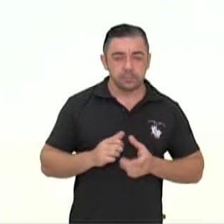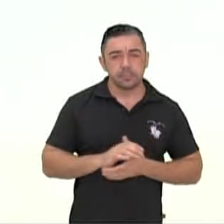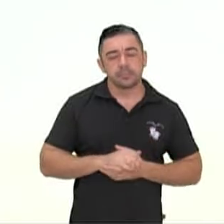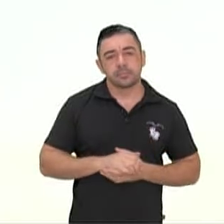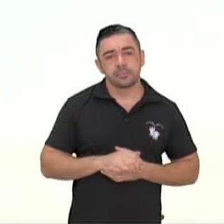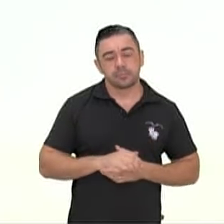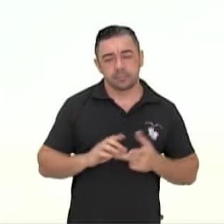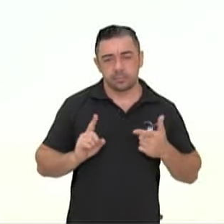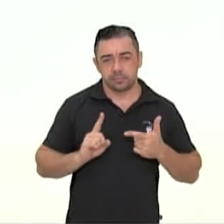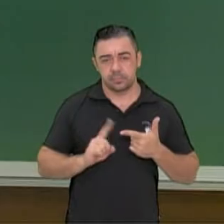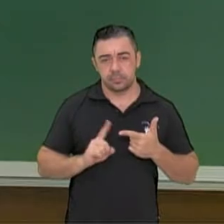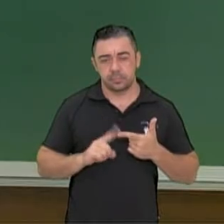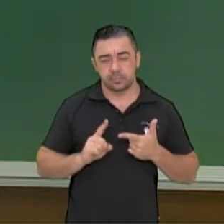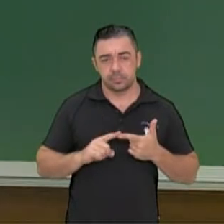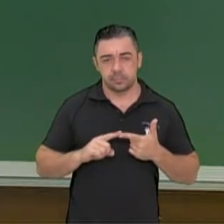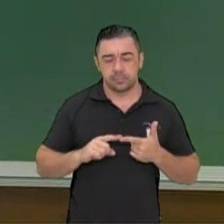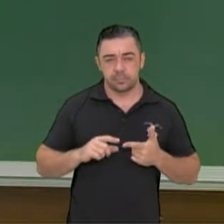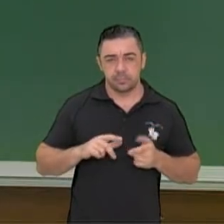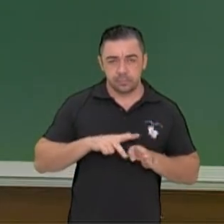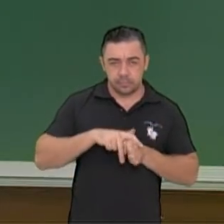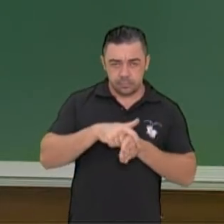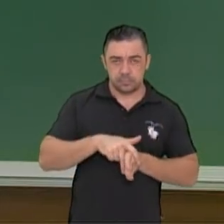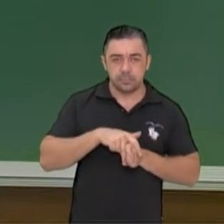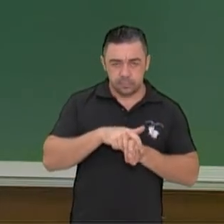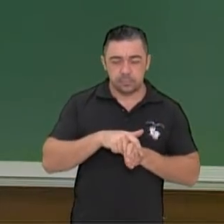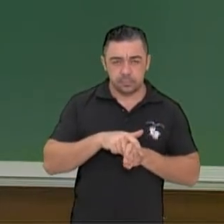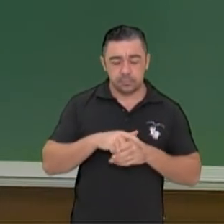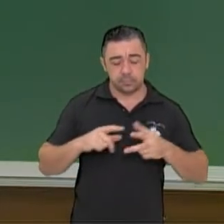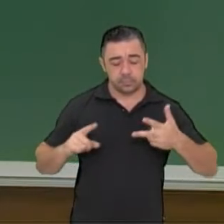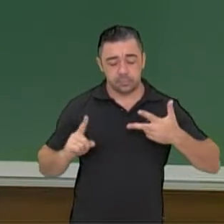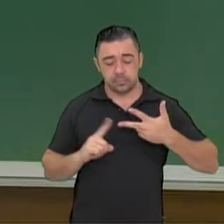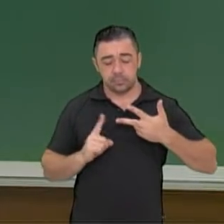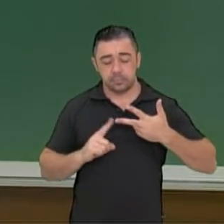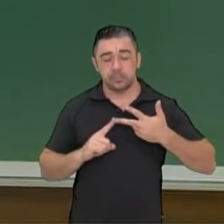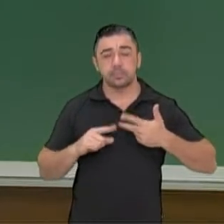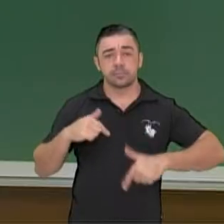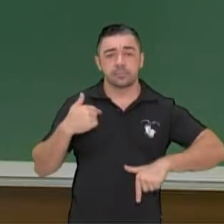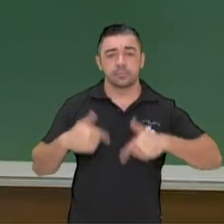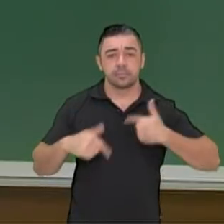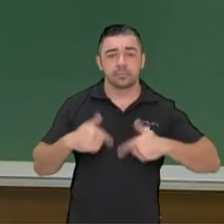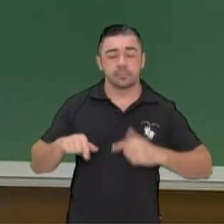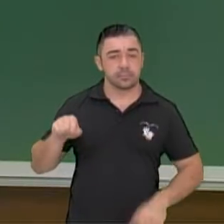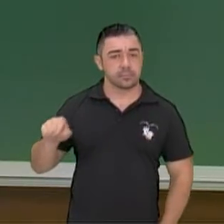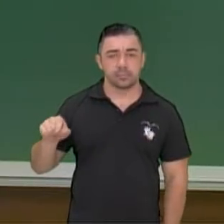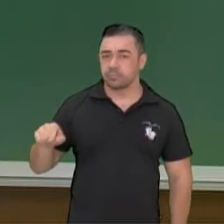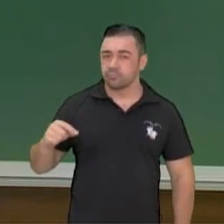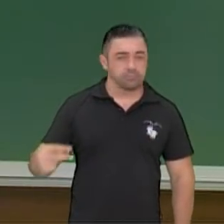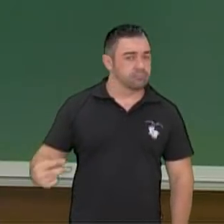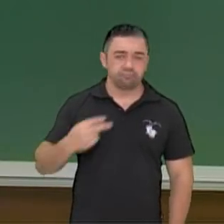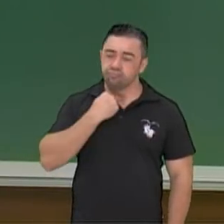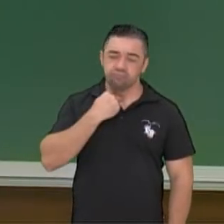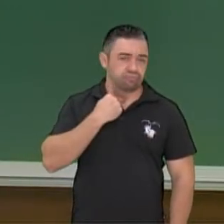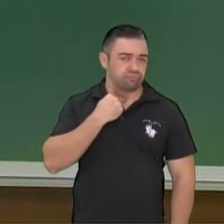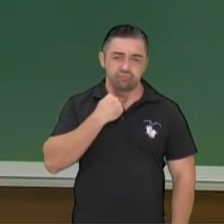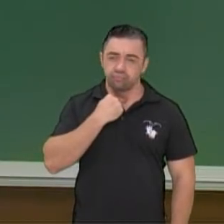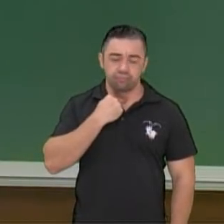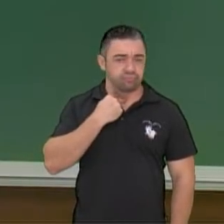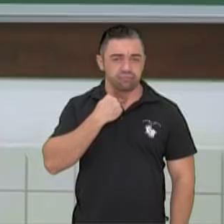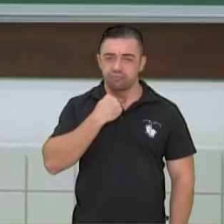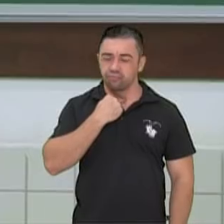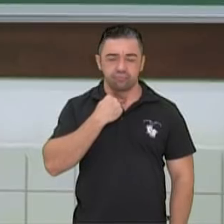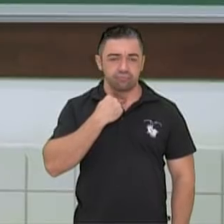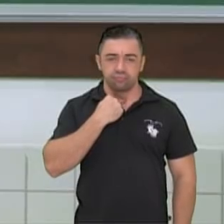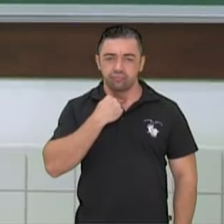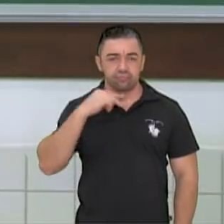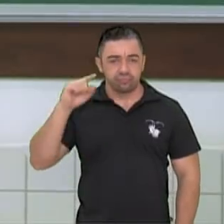O cavaleiro é um nobre, e nós temos os trabalhadores. E a eles a mobilidade é praticamente zero,